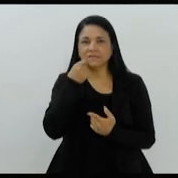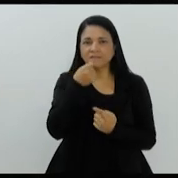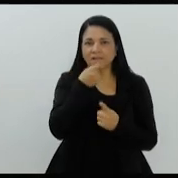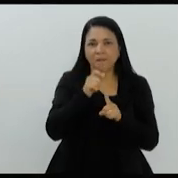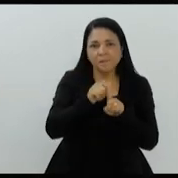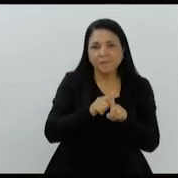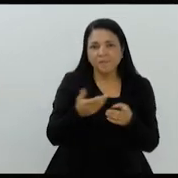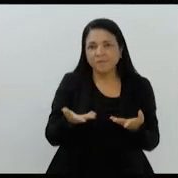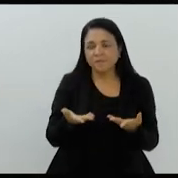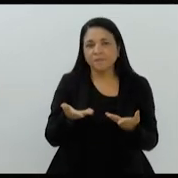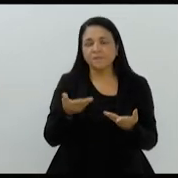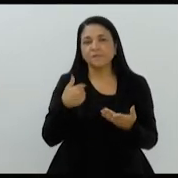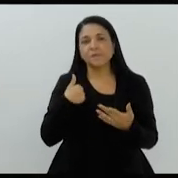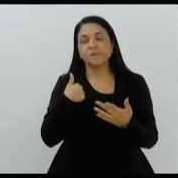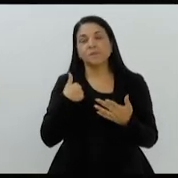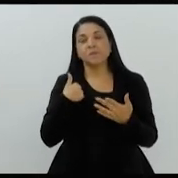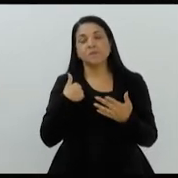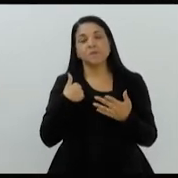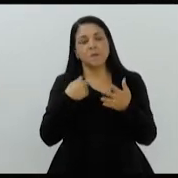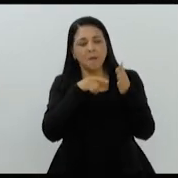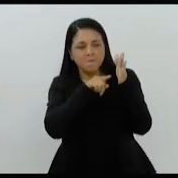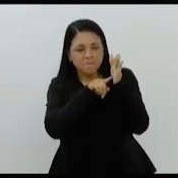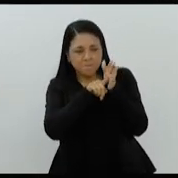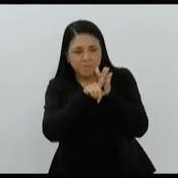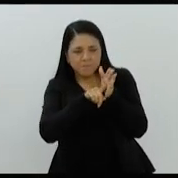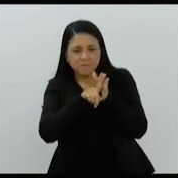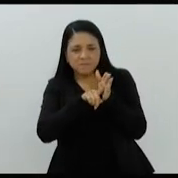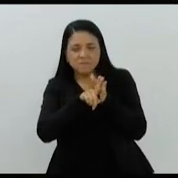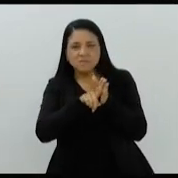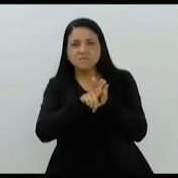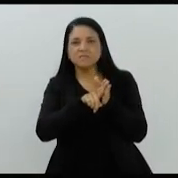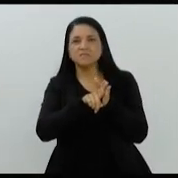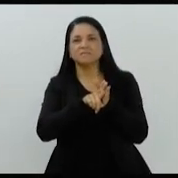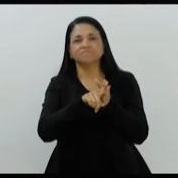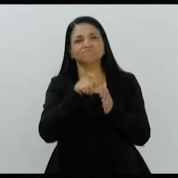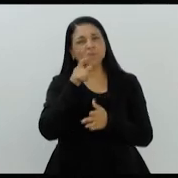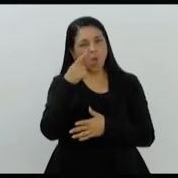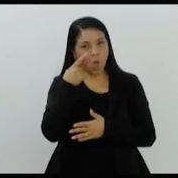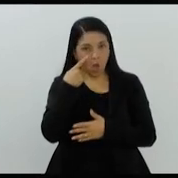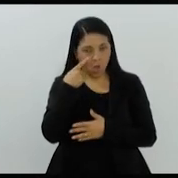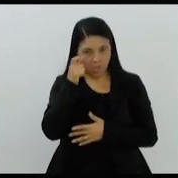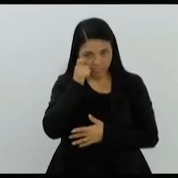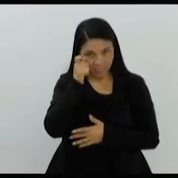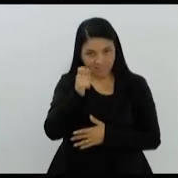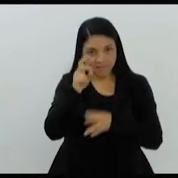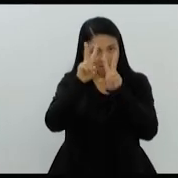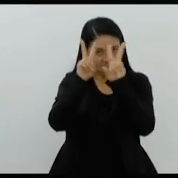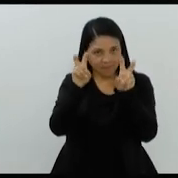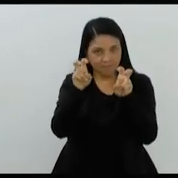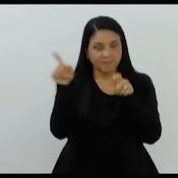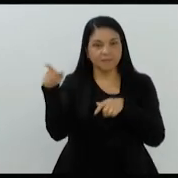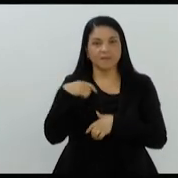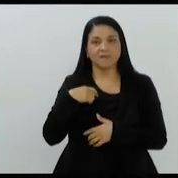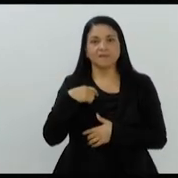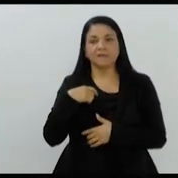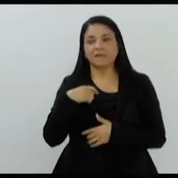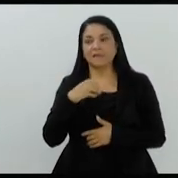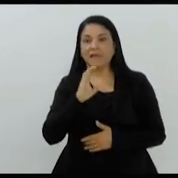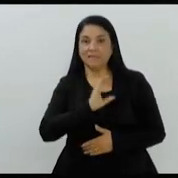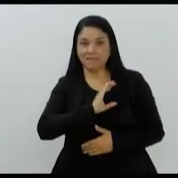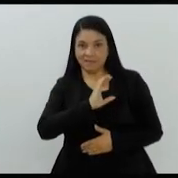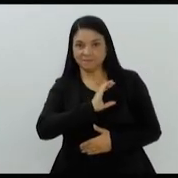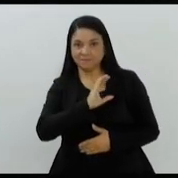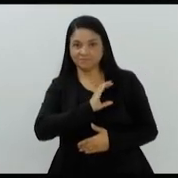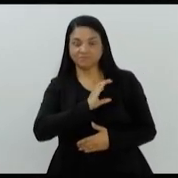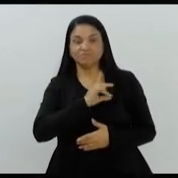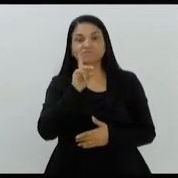fizeram uma pesquisa para mim, veja só como é interessante esse tema. No Canadá,